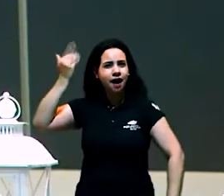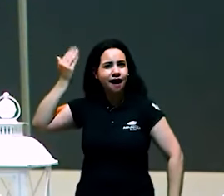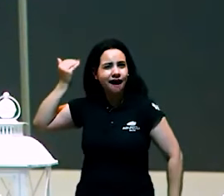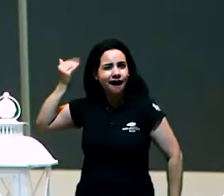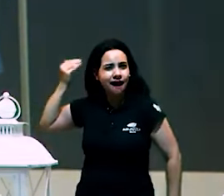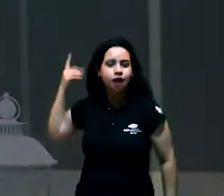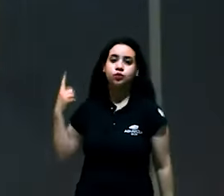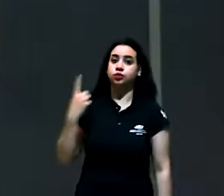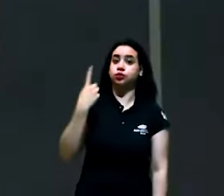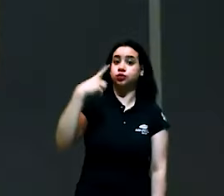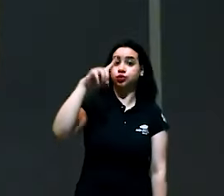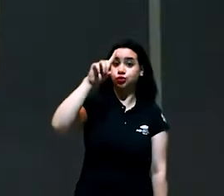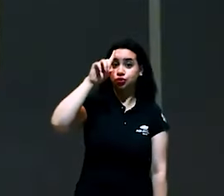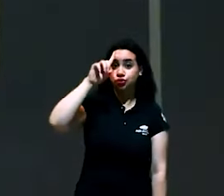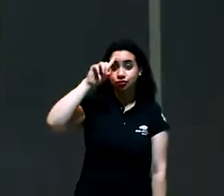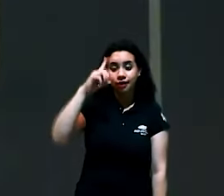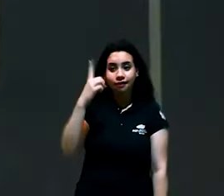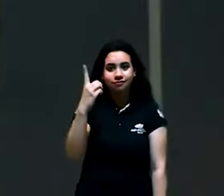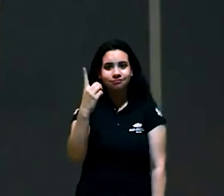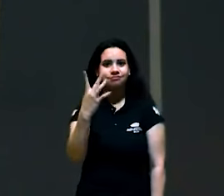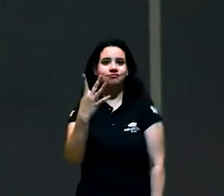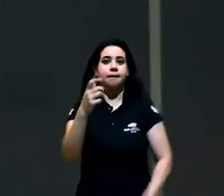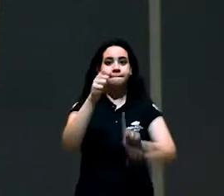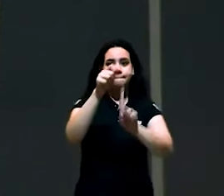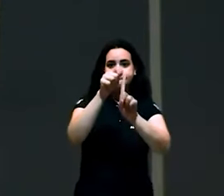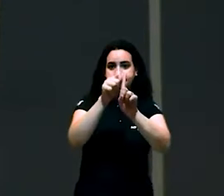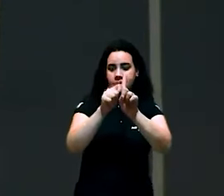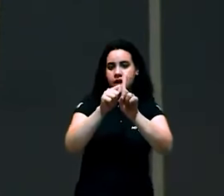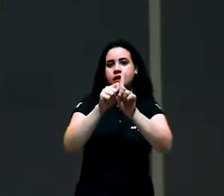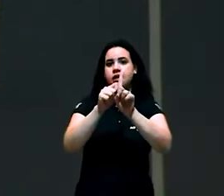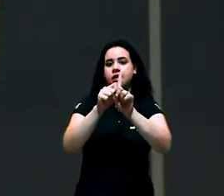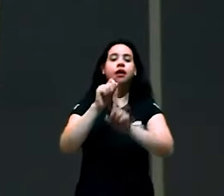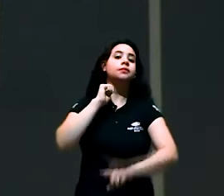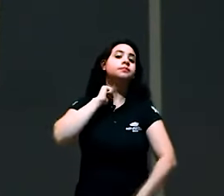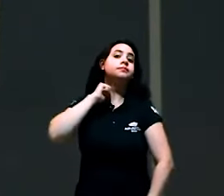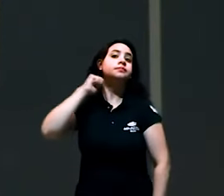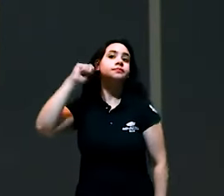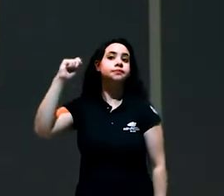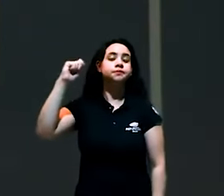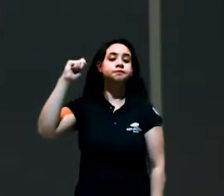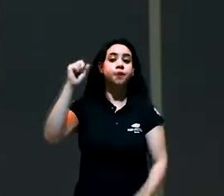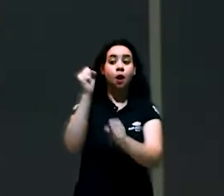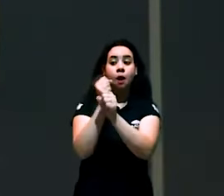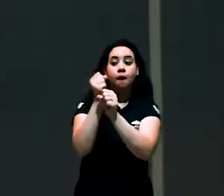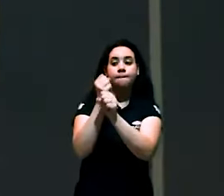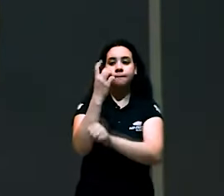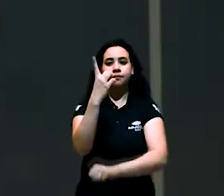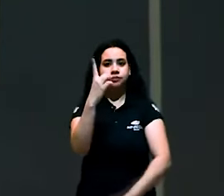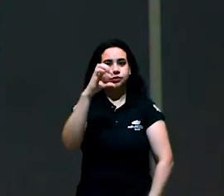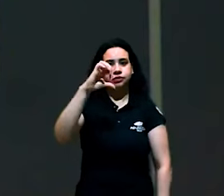14 do mês de abril do ano 1906. E esse